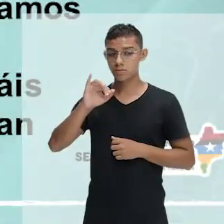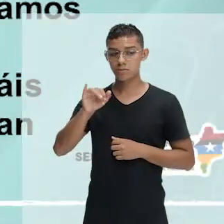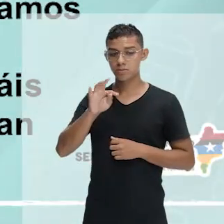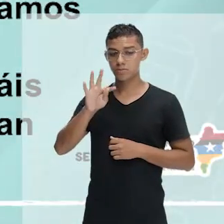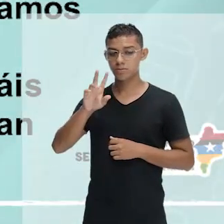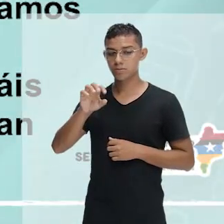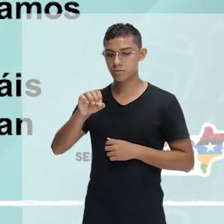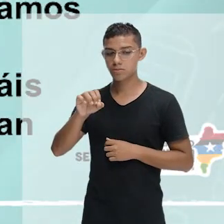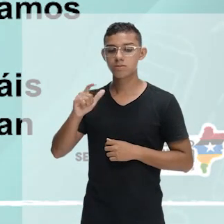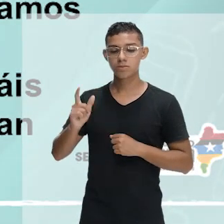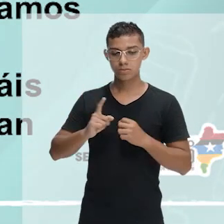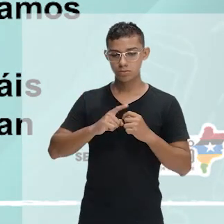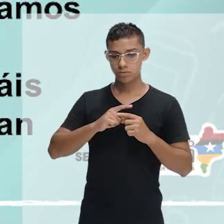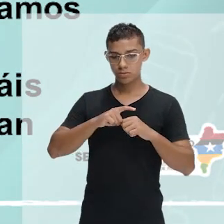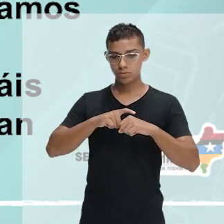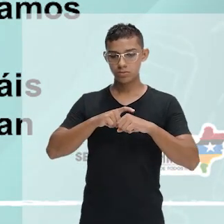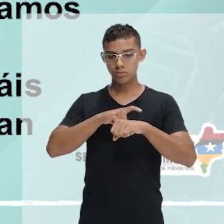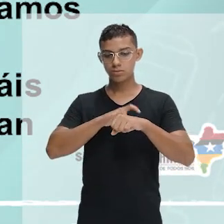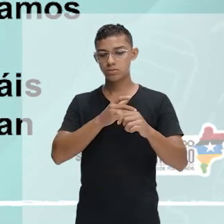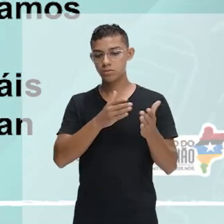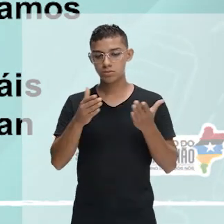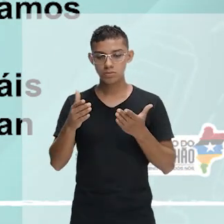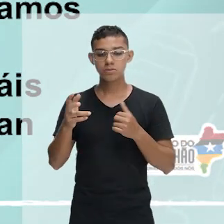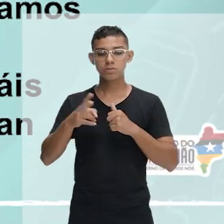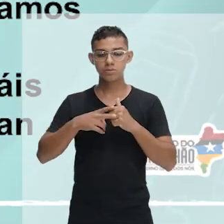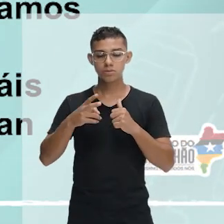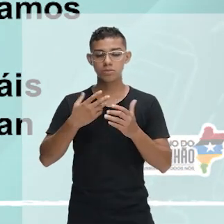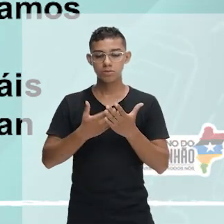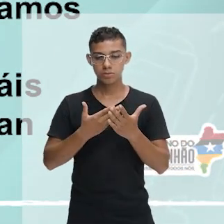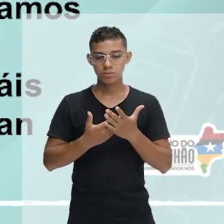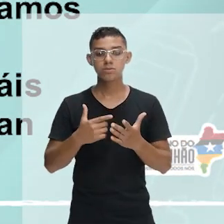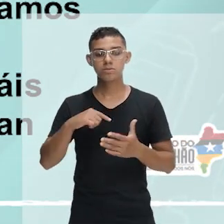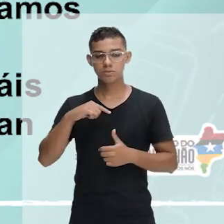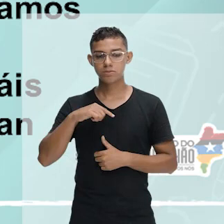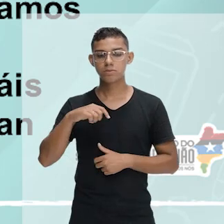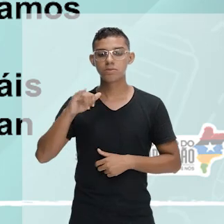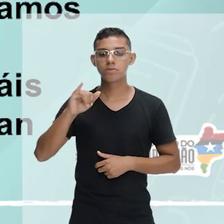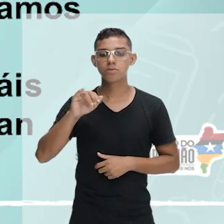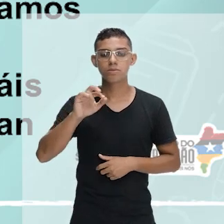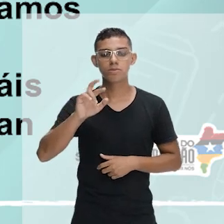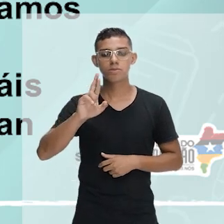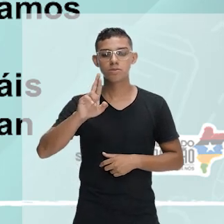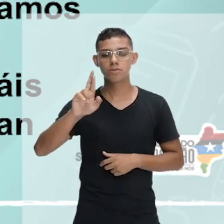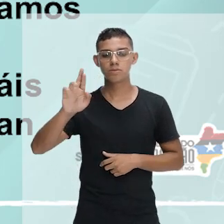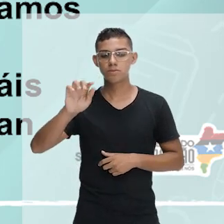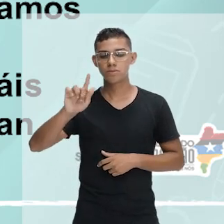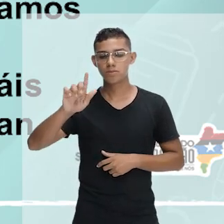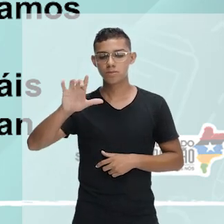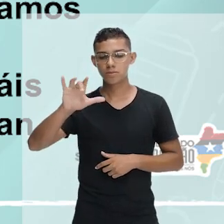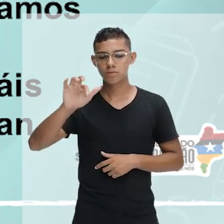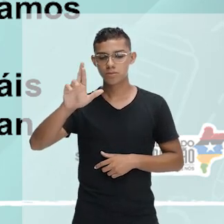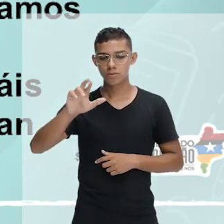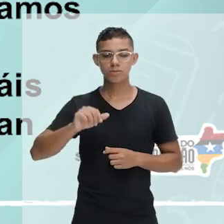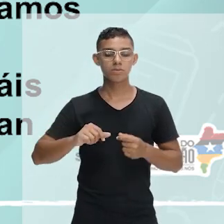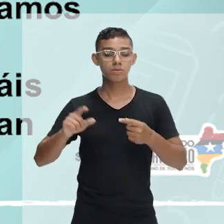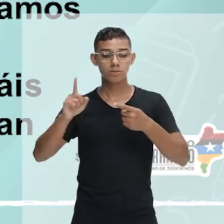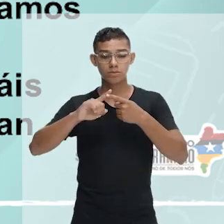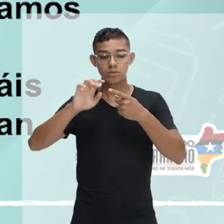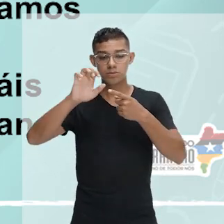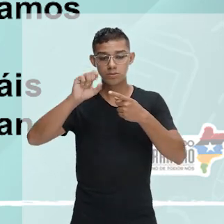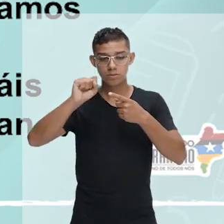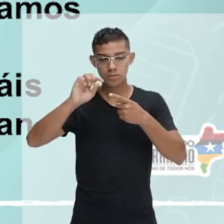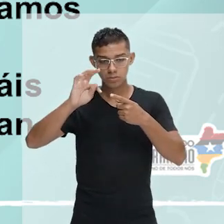como os outros tempos verbais estudados, também há verbos irregulares. E aqui eu coloquei estar, andar, a ser e ser.